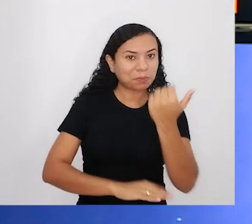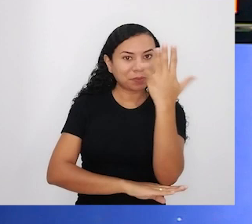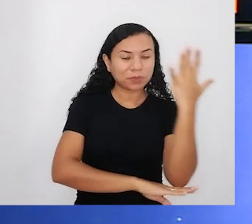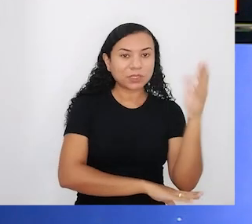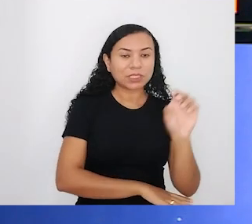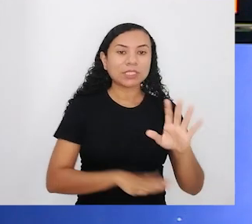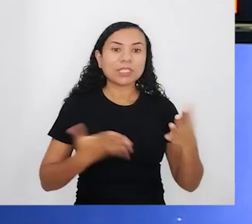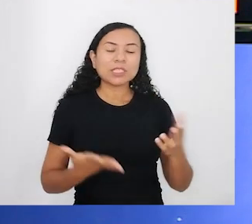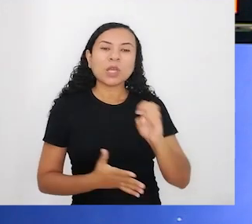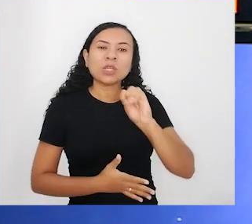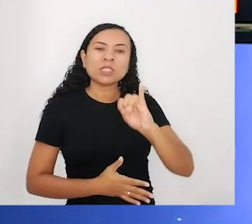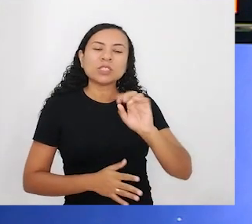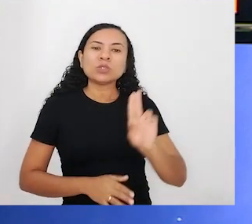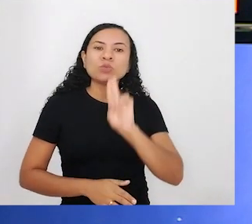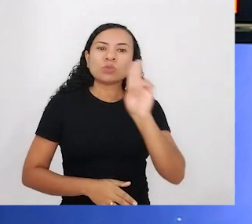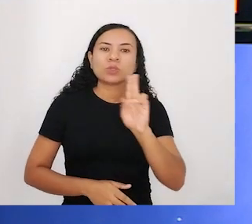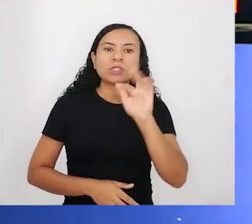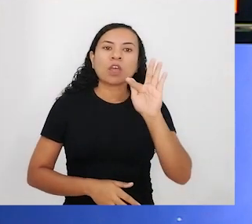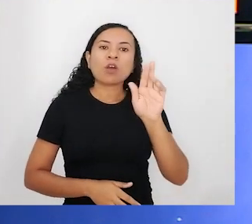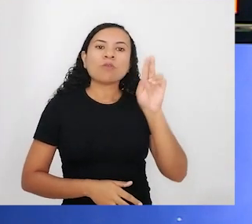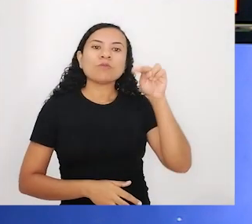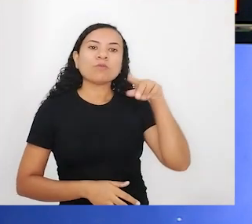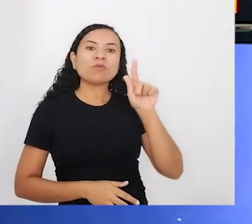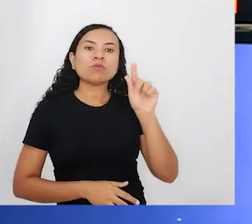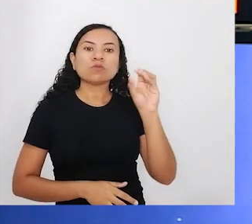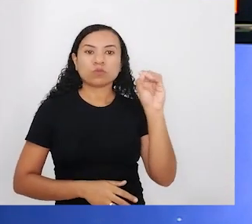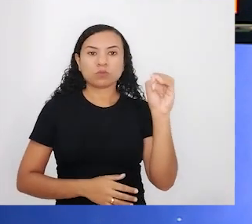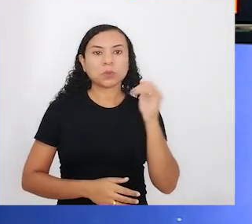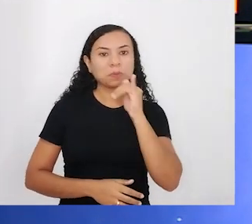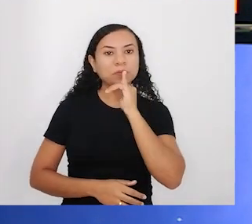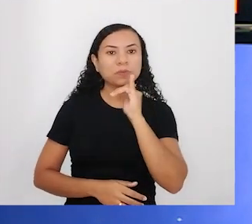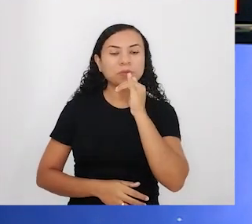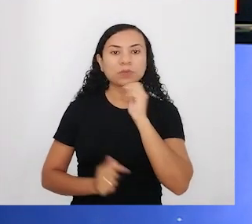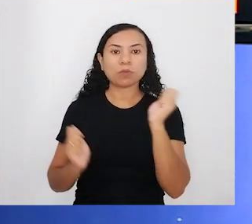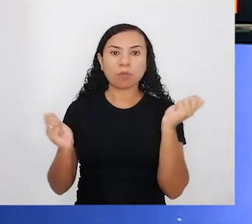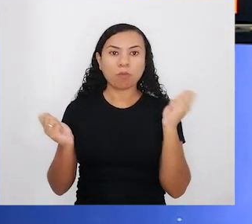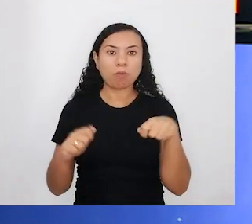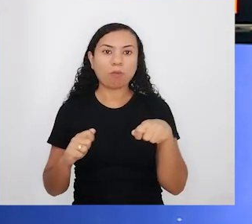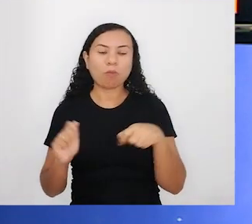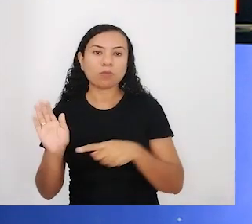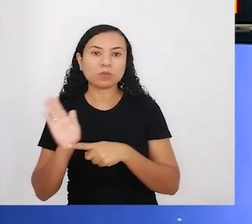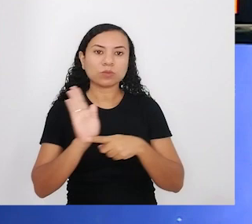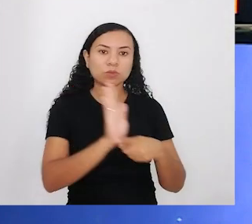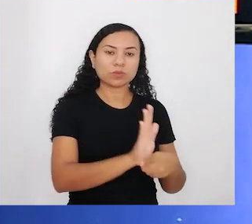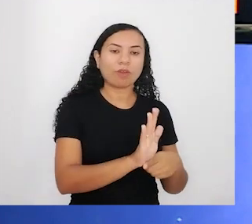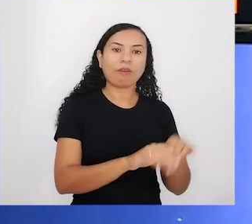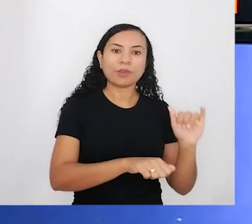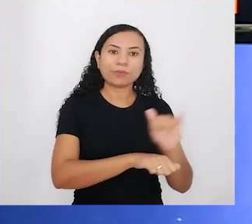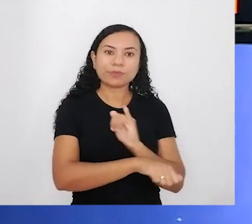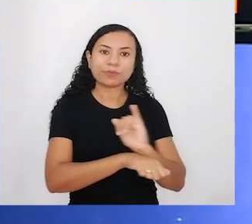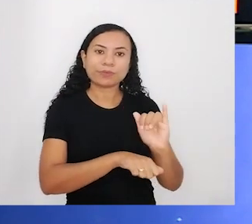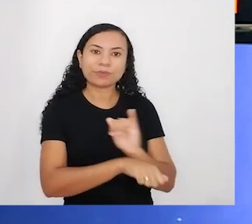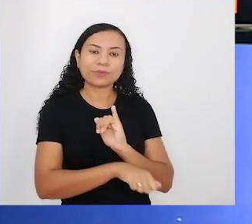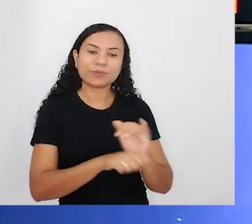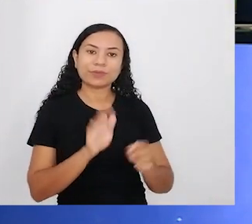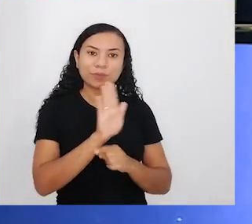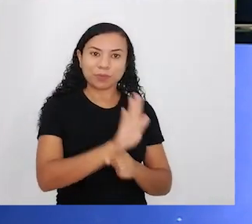principalmente fungos, que podem fazer essa bioconversão no local, é uma estratégia da biotecnologia.